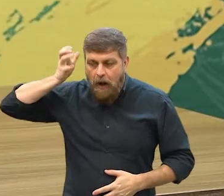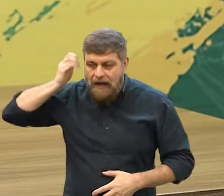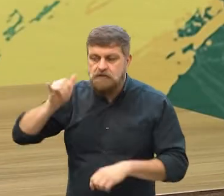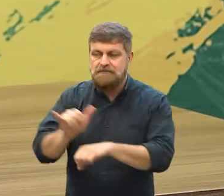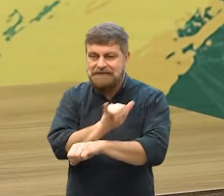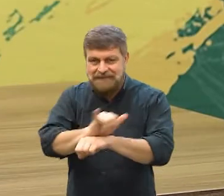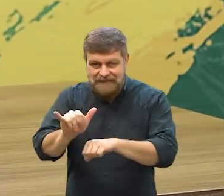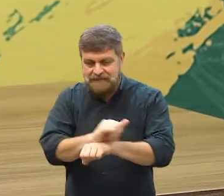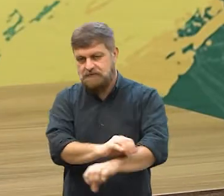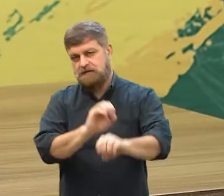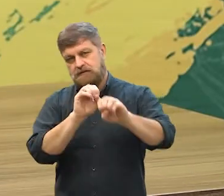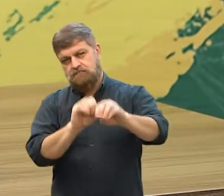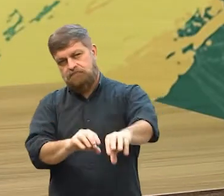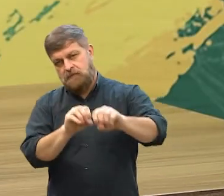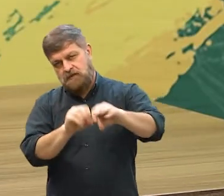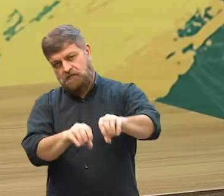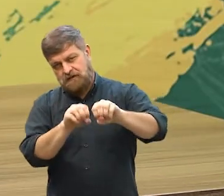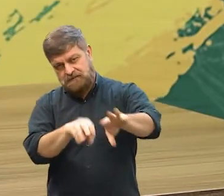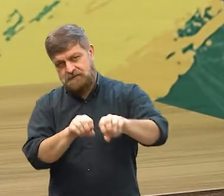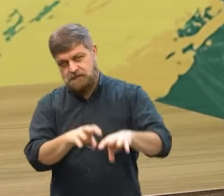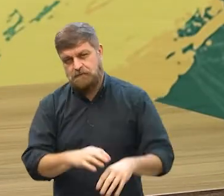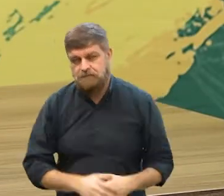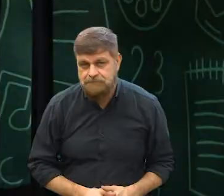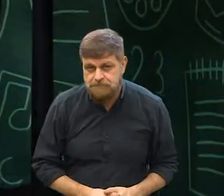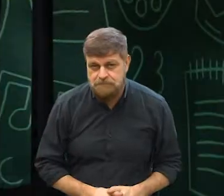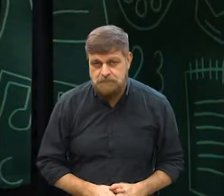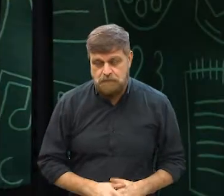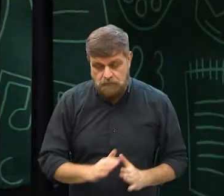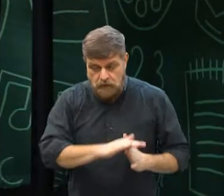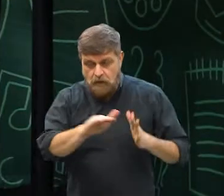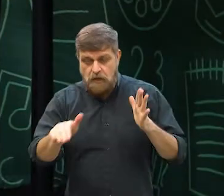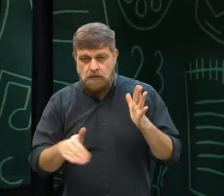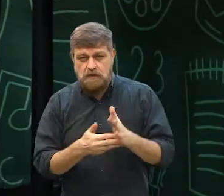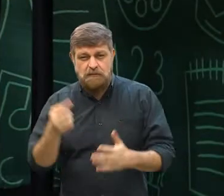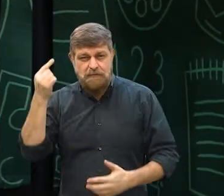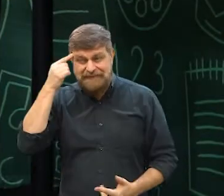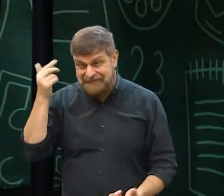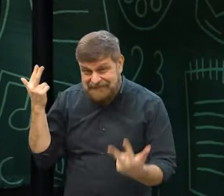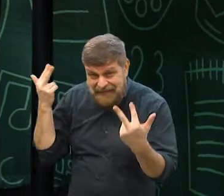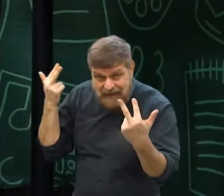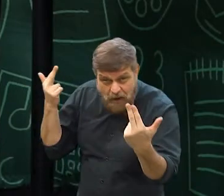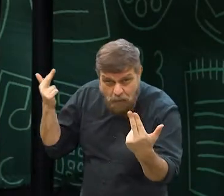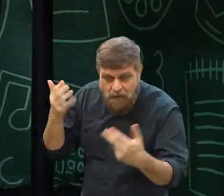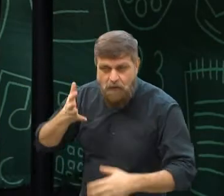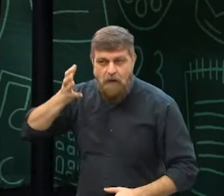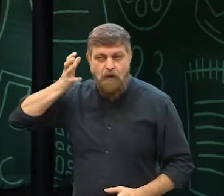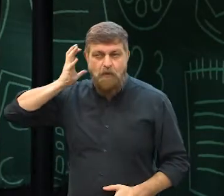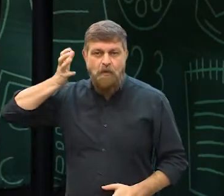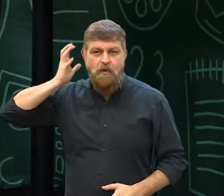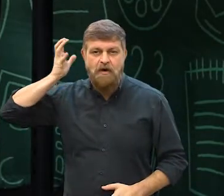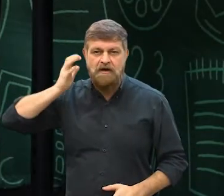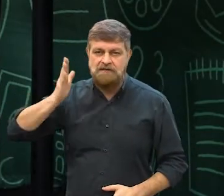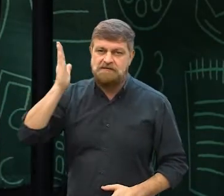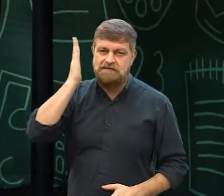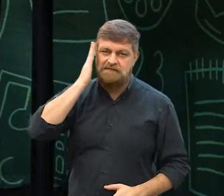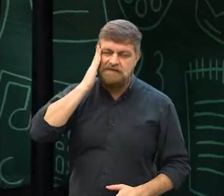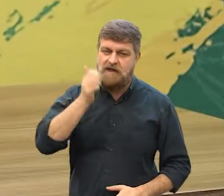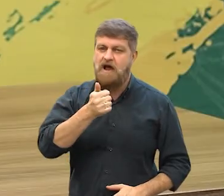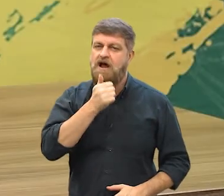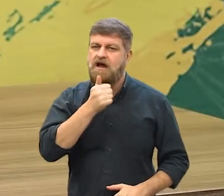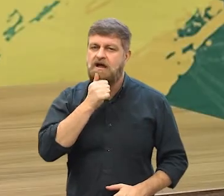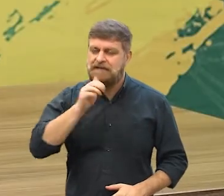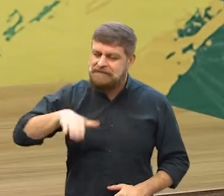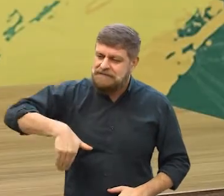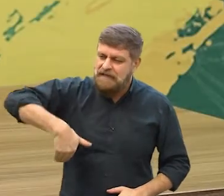rádio como ferramenta de educação se todo mundo pensasse assim né o rádio seria certamente ainda